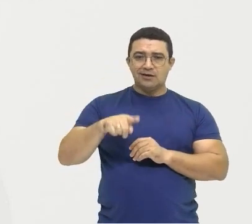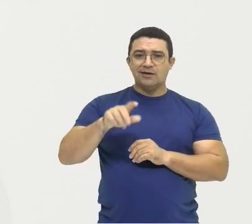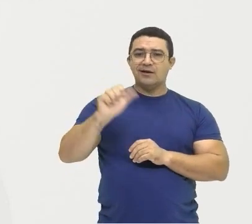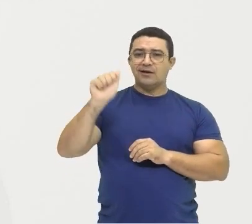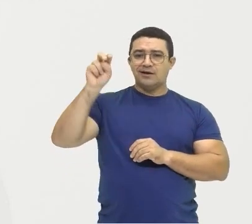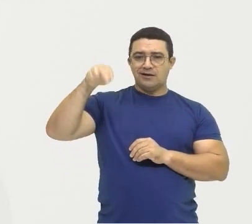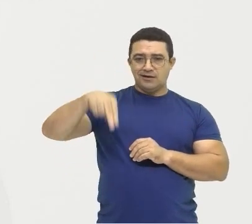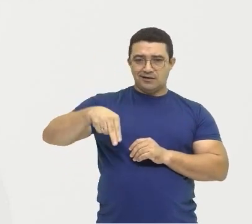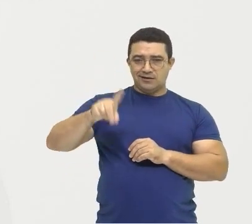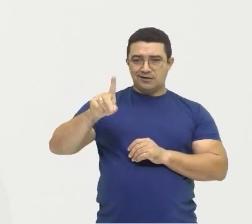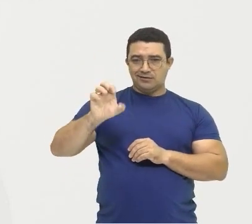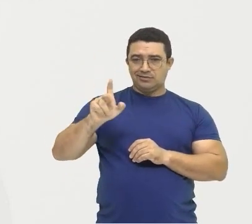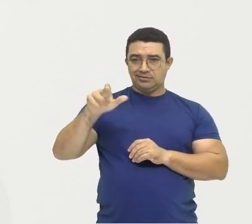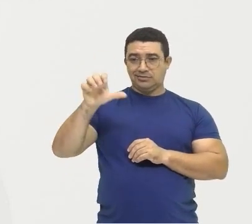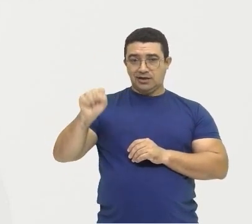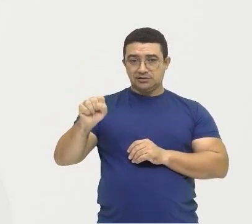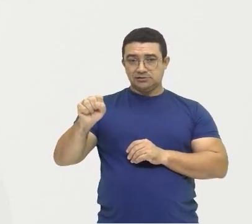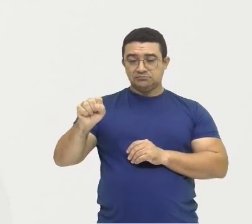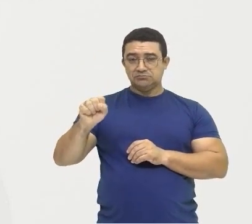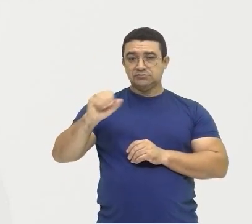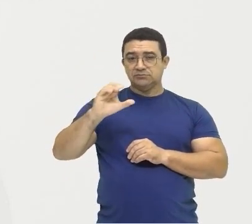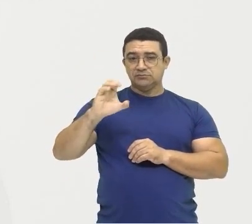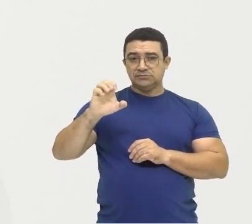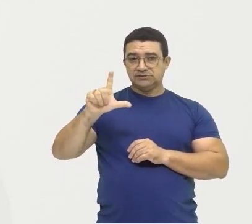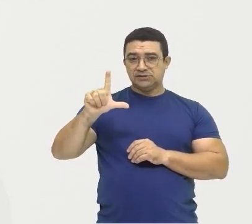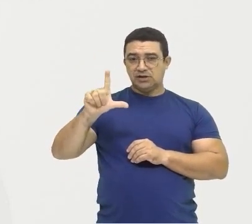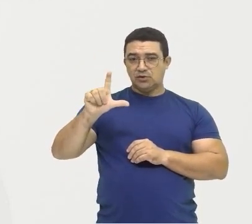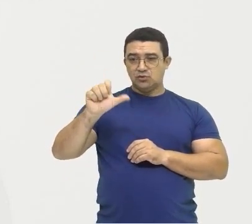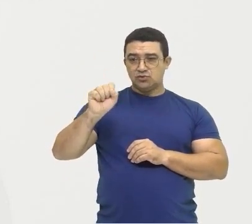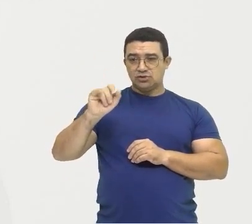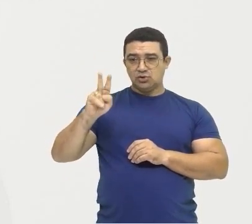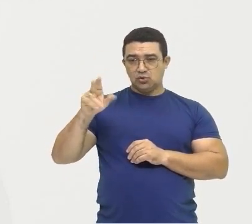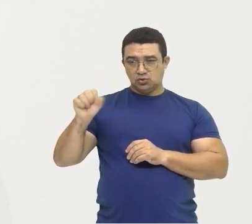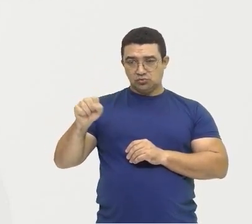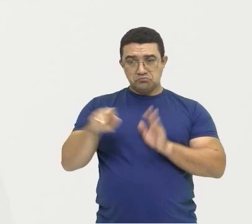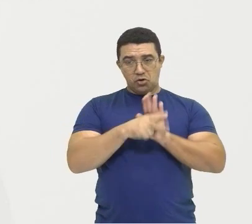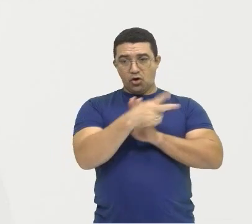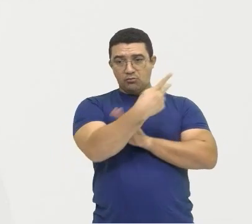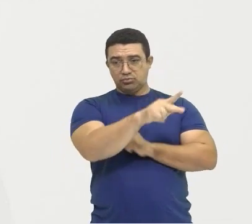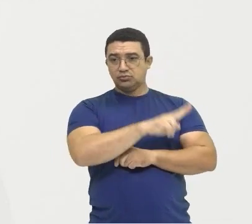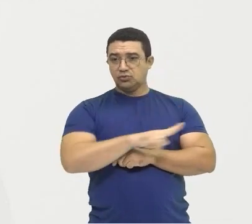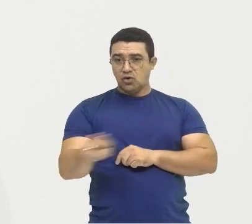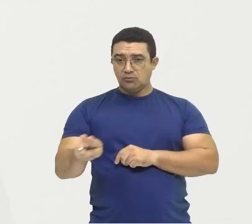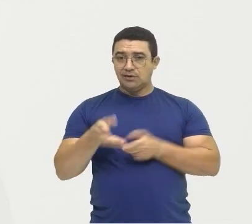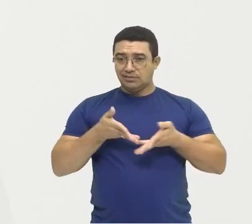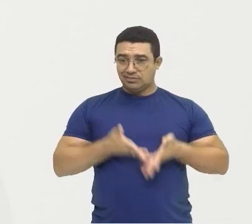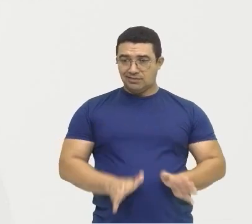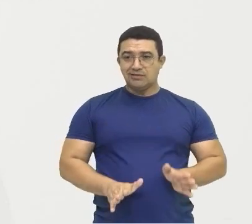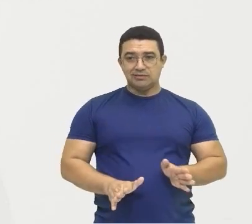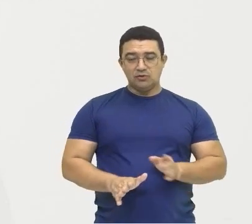Celsius. Claro, a escala leva o seu nome. Foi batizada com o nome dele. E ele nasceu na Suécia. Ele era